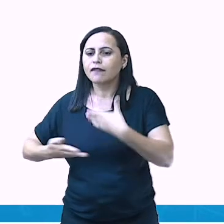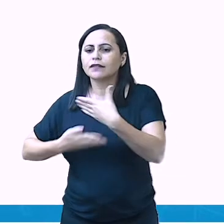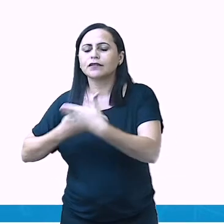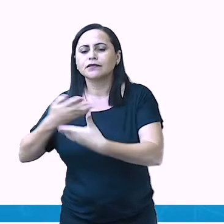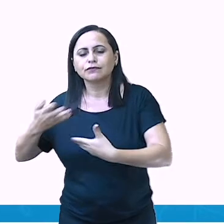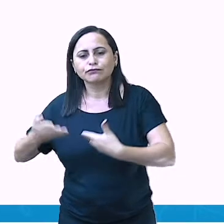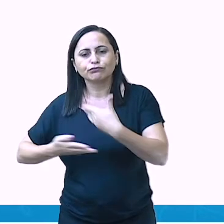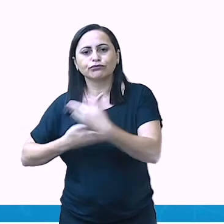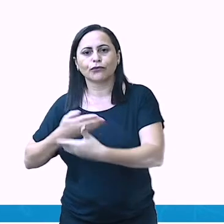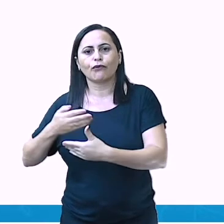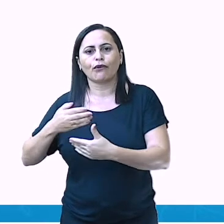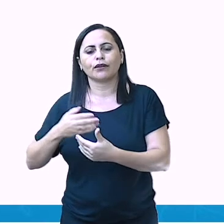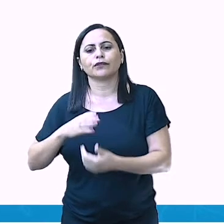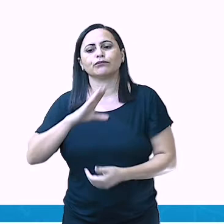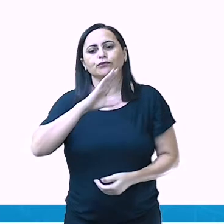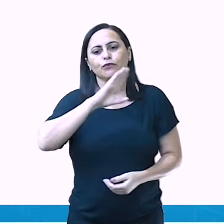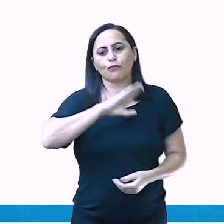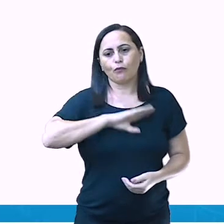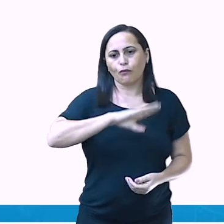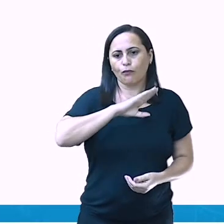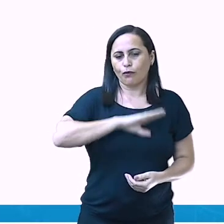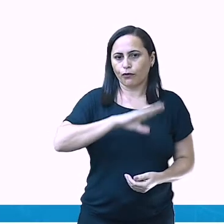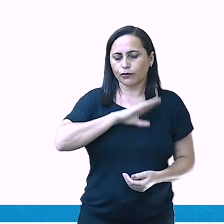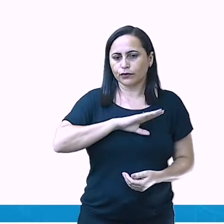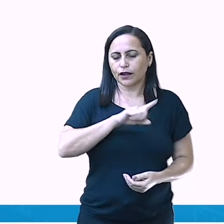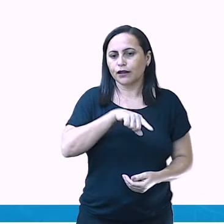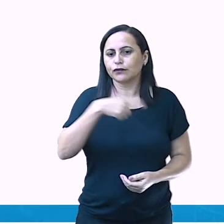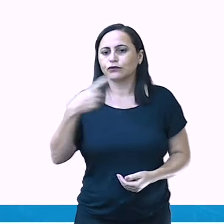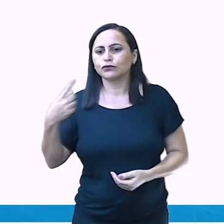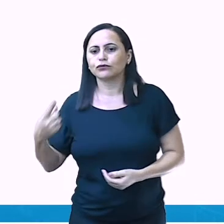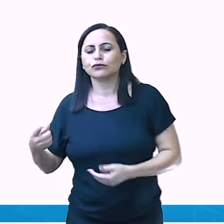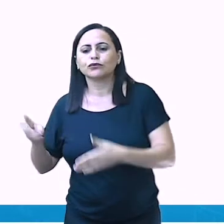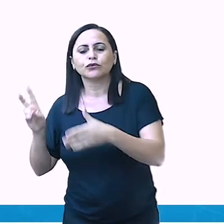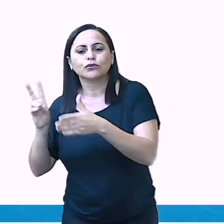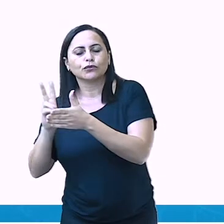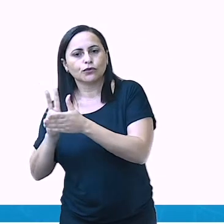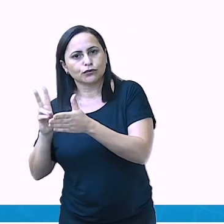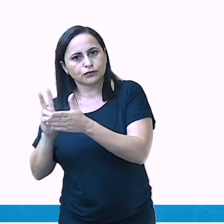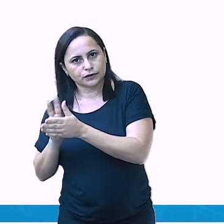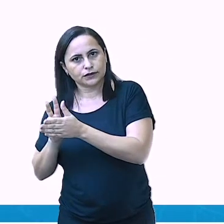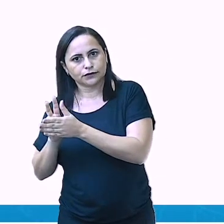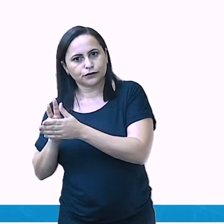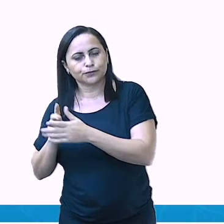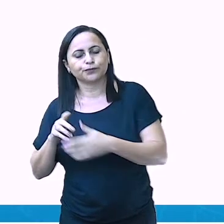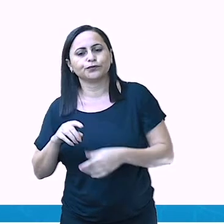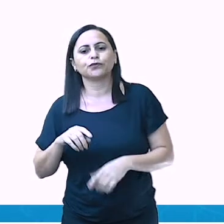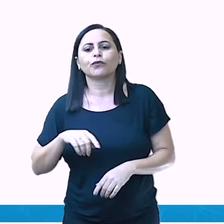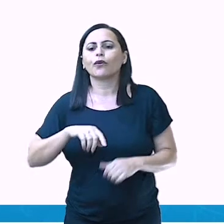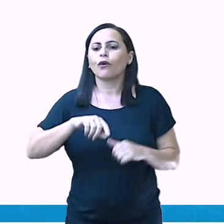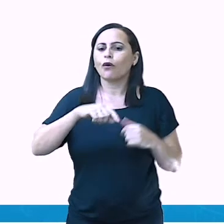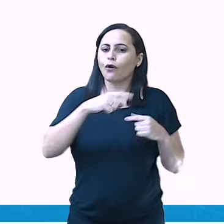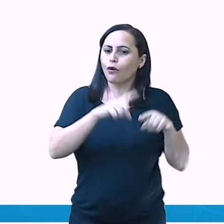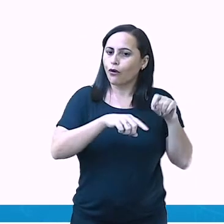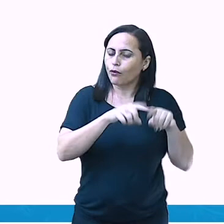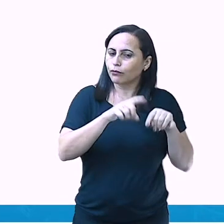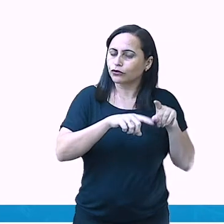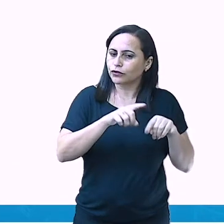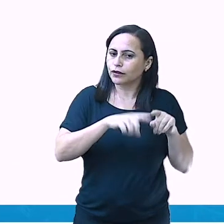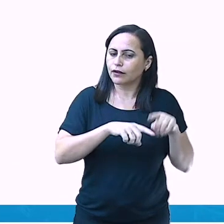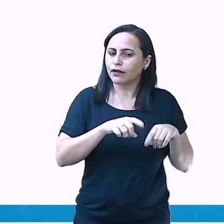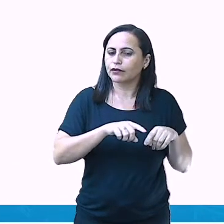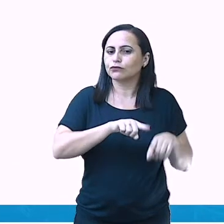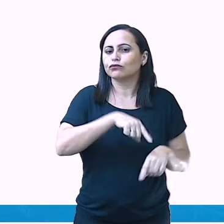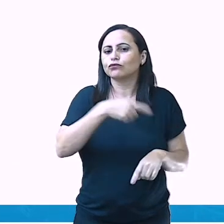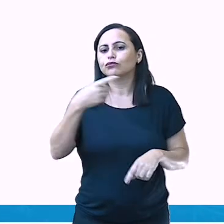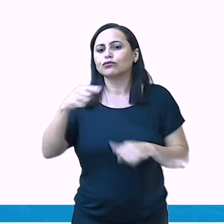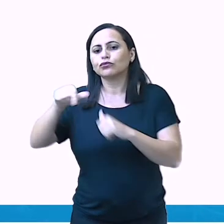suposta troca, esse suposto escambo entre a mão de obra e entre coisas simples que os portugueses poderiam